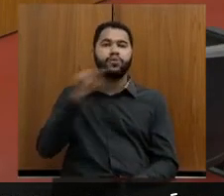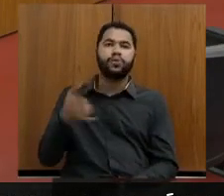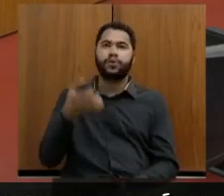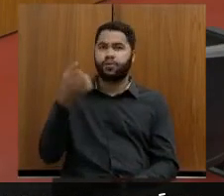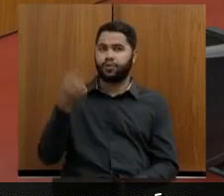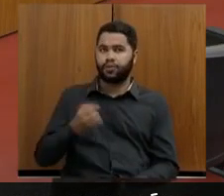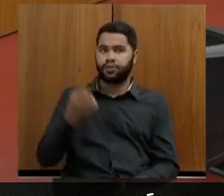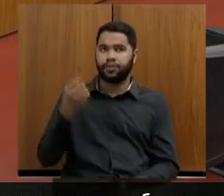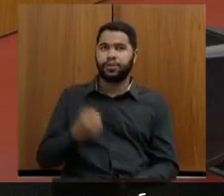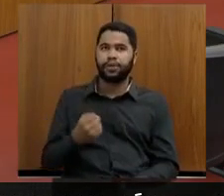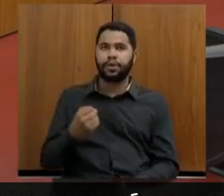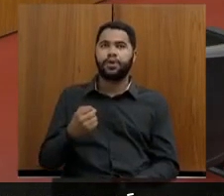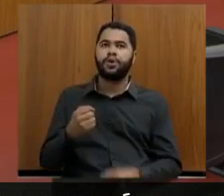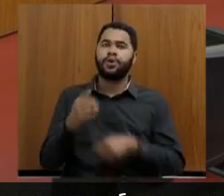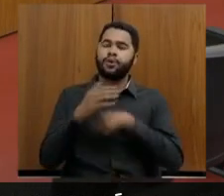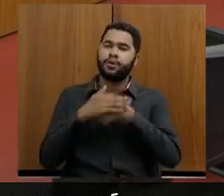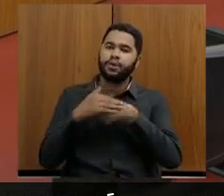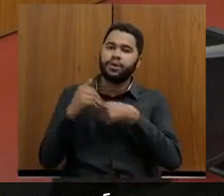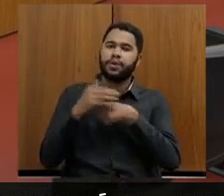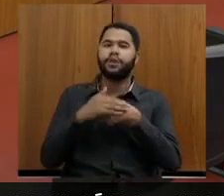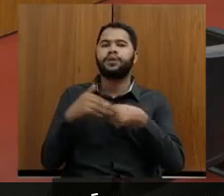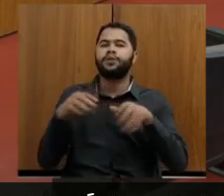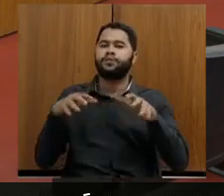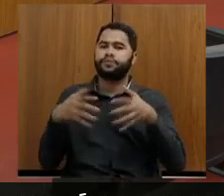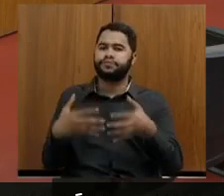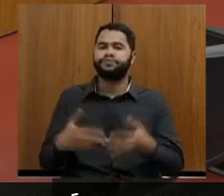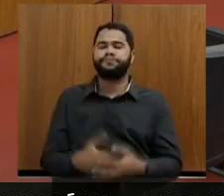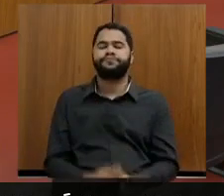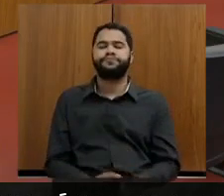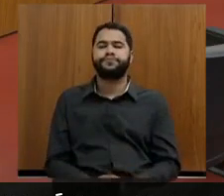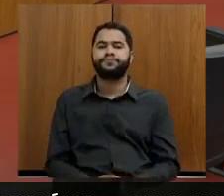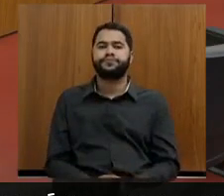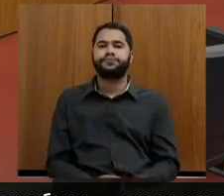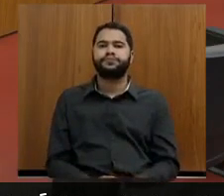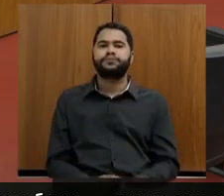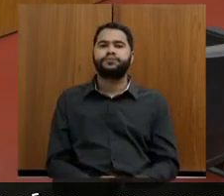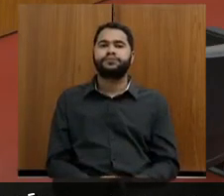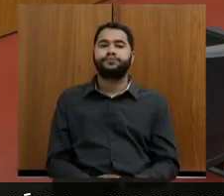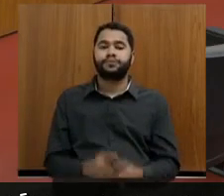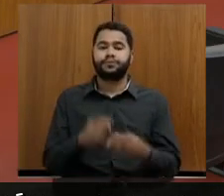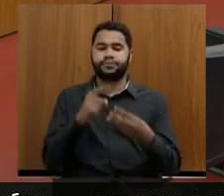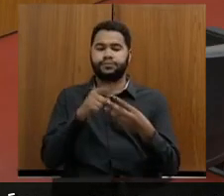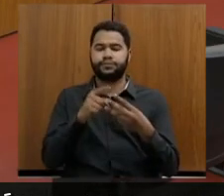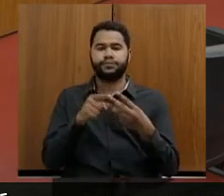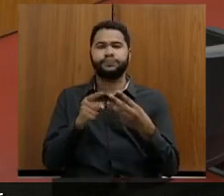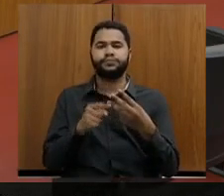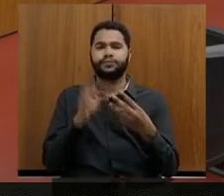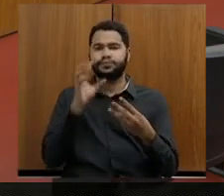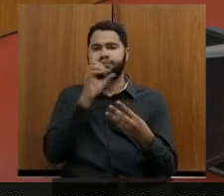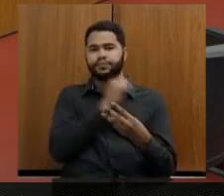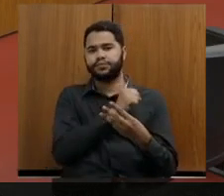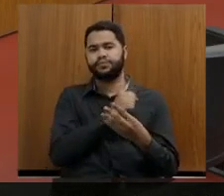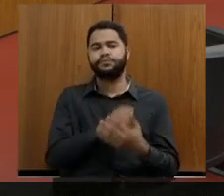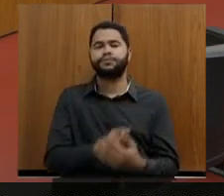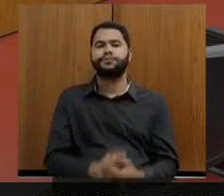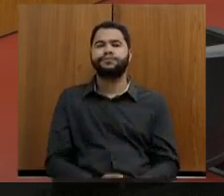por todo carinho com a nossa configuração vamos os três pontos rapidamente